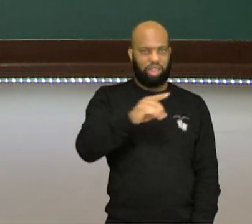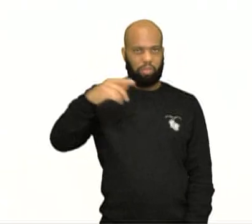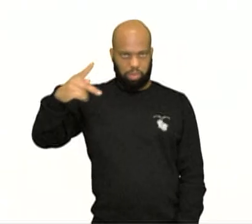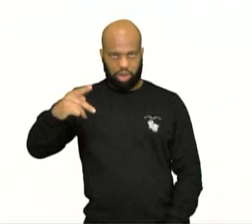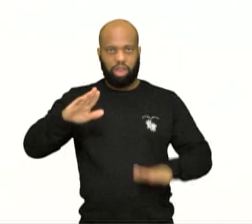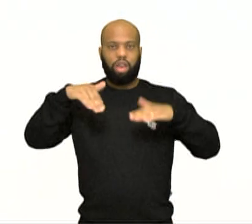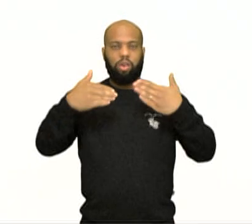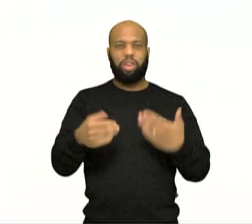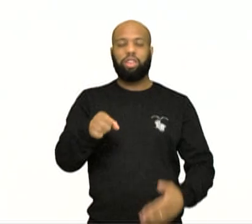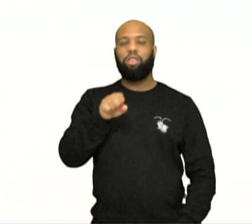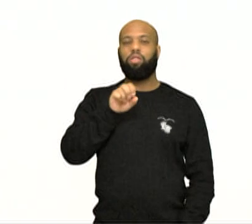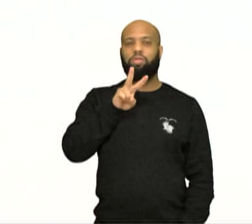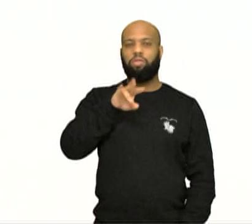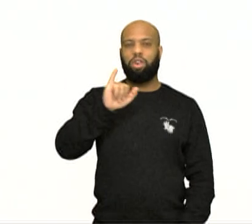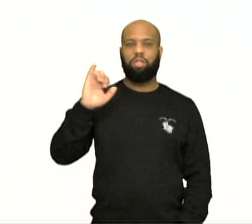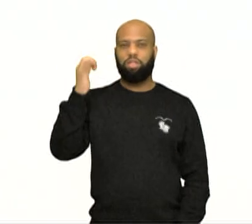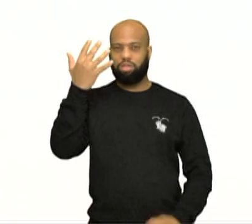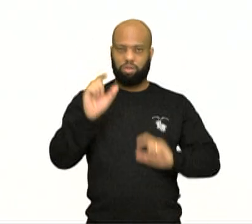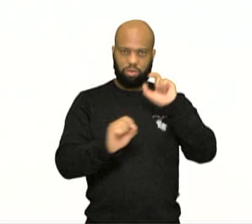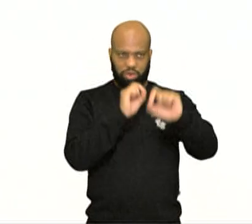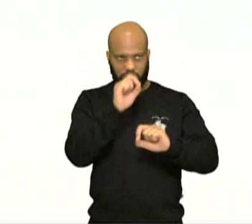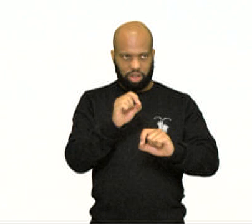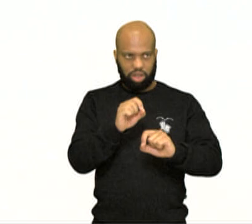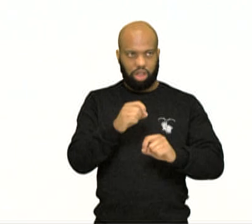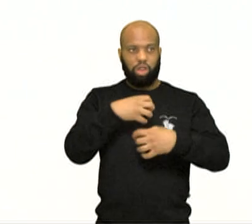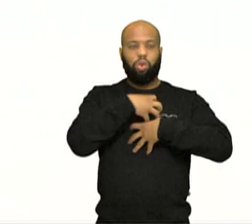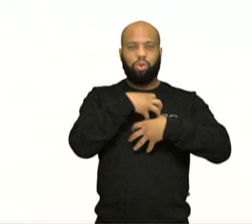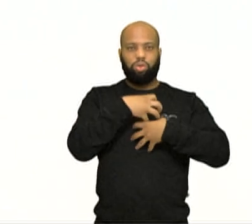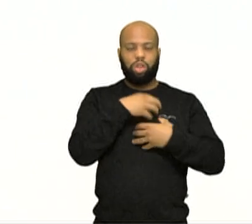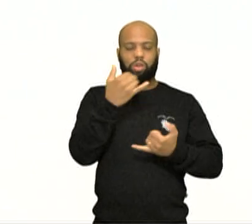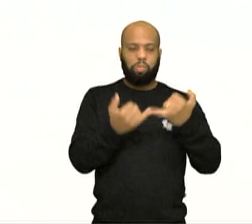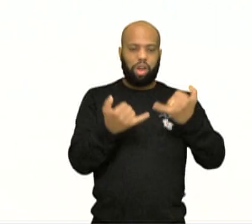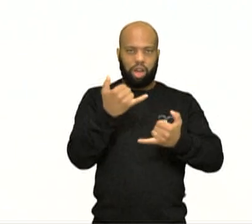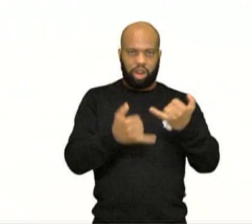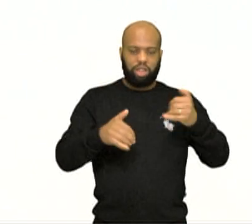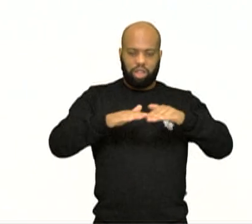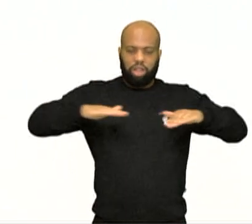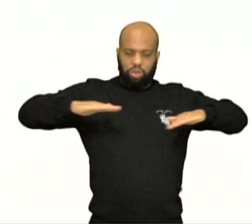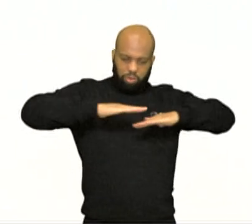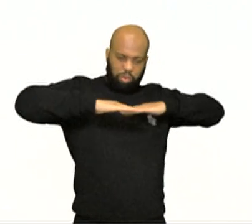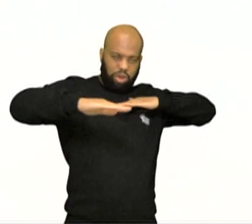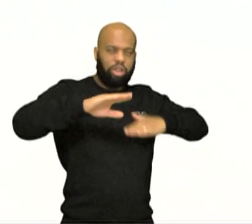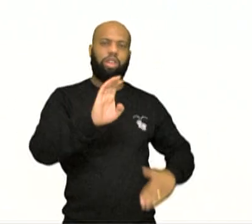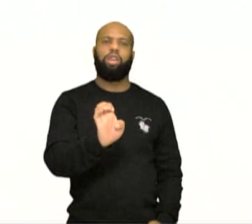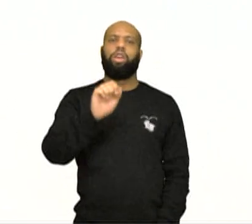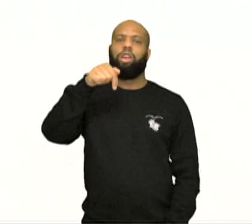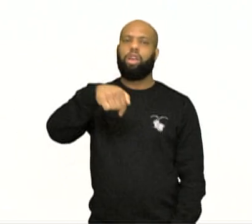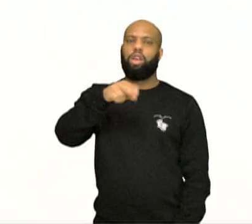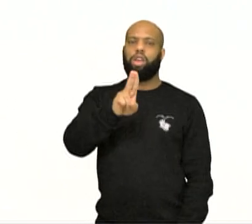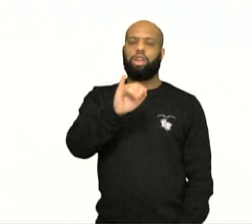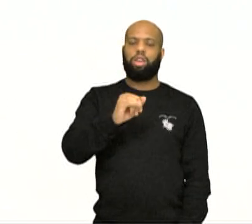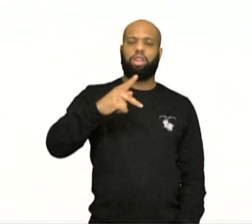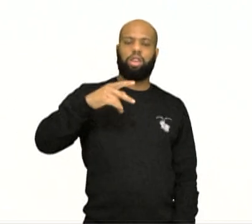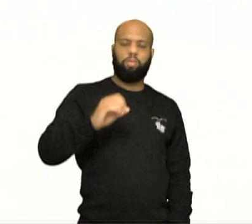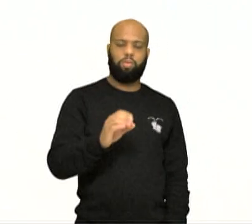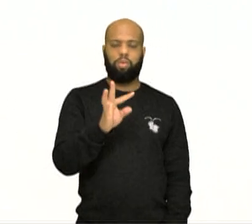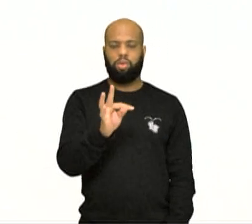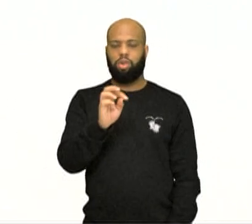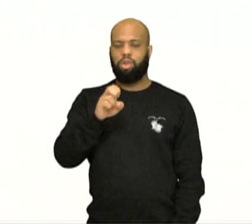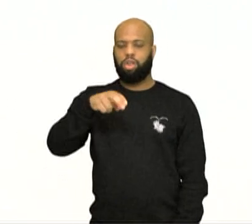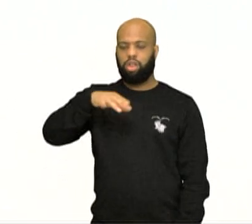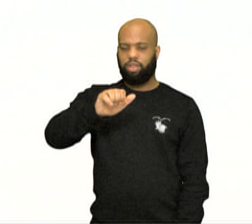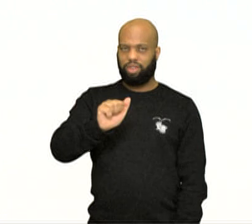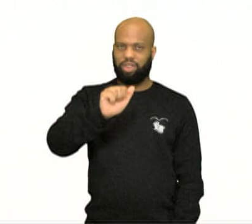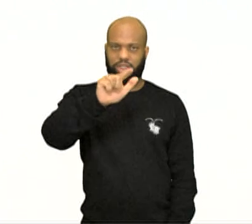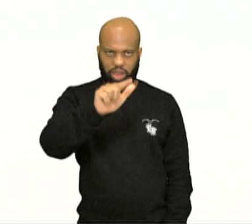metal se comportar como uma superfície equipotencial. Ou seja, não só como uma superfície. A superfície vai ficar